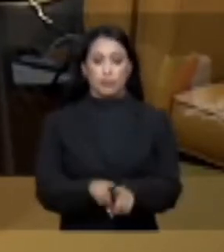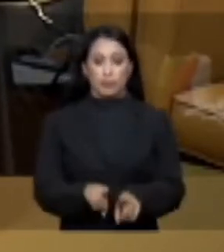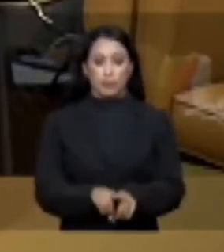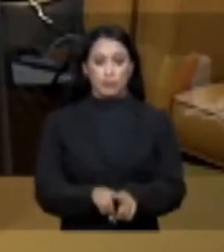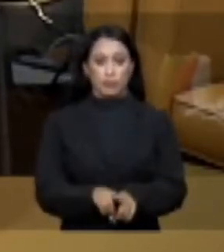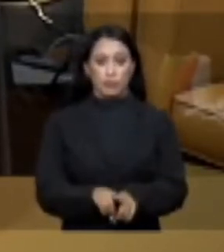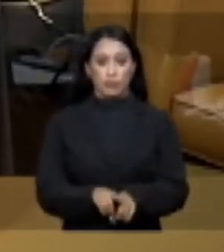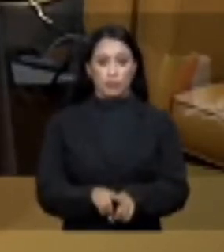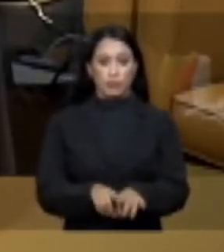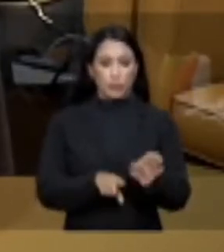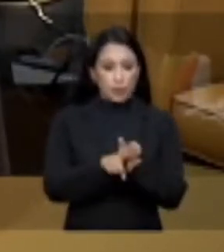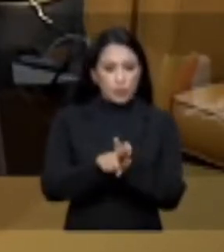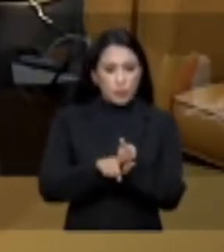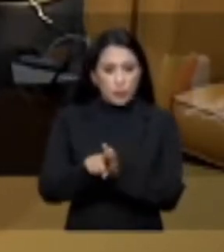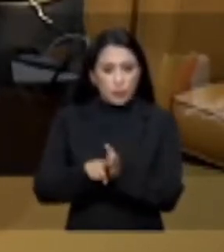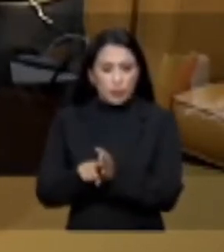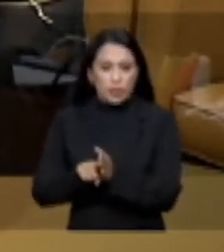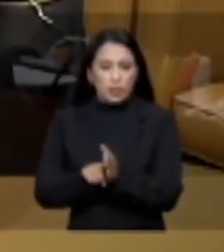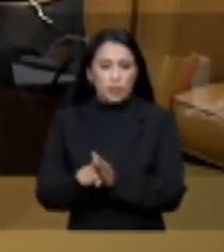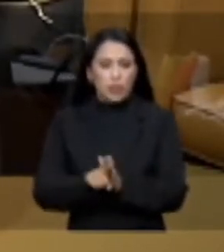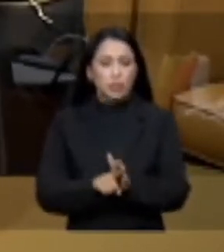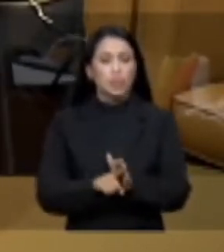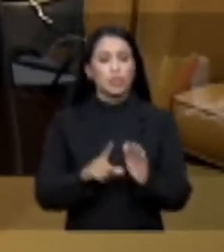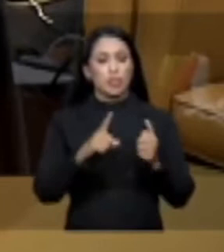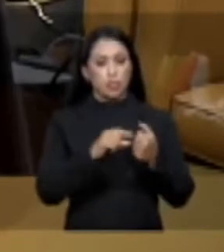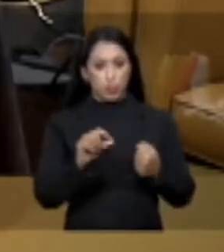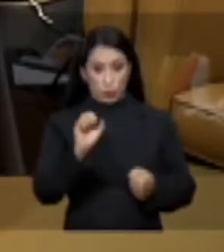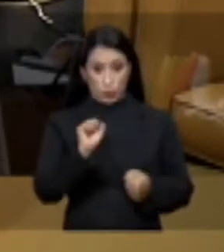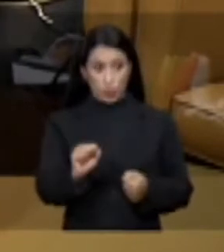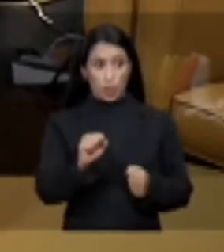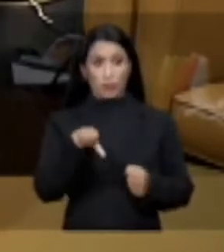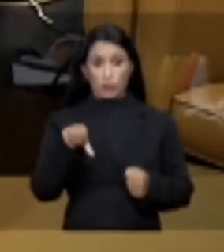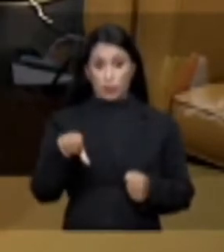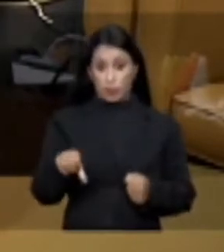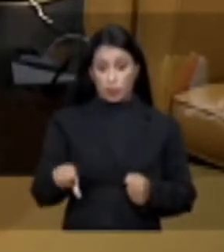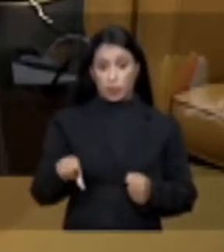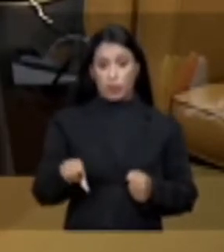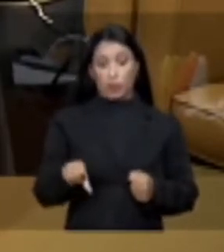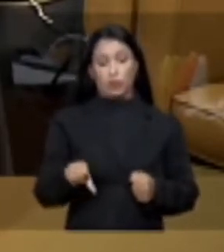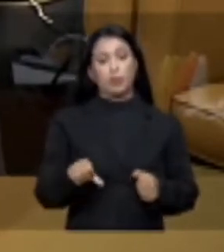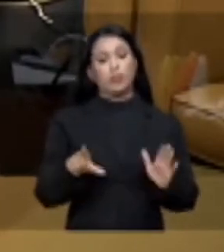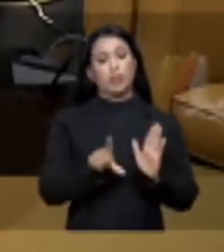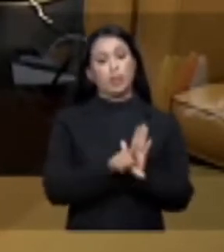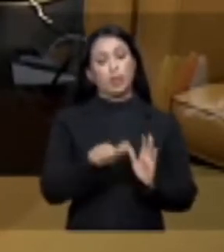pela fiscalização. Isso está expresso nos artigos 8º e 9º da Lei